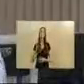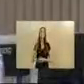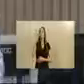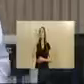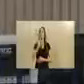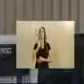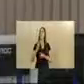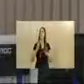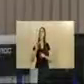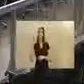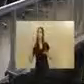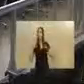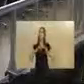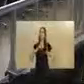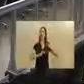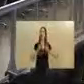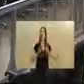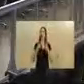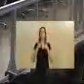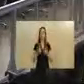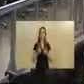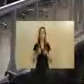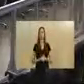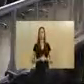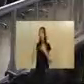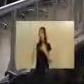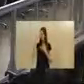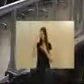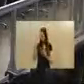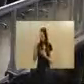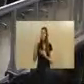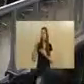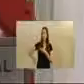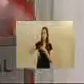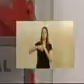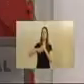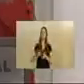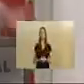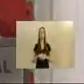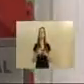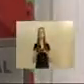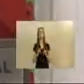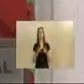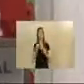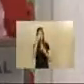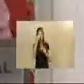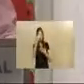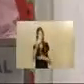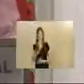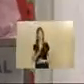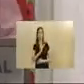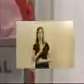está funcionando obrigado obrigado vereadores mantha e falar em aberto queria agradecer a colaboração do meu amigo